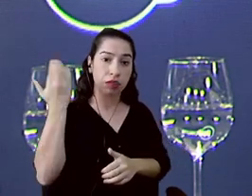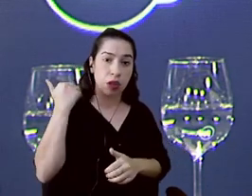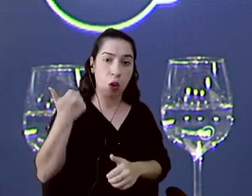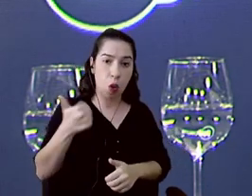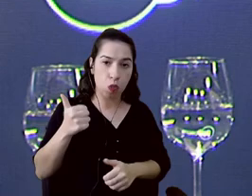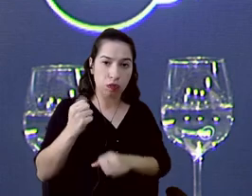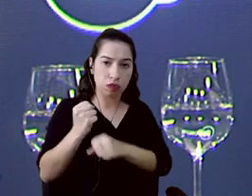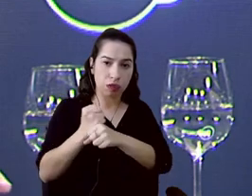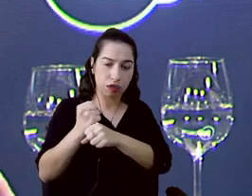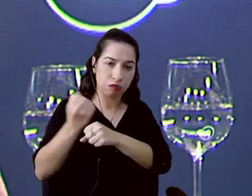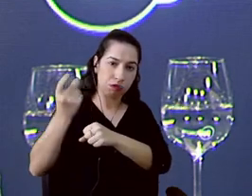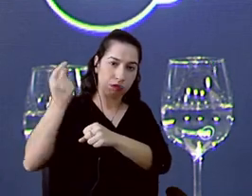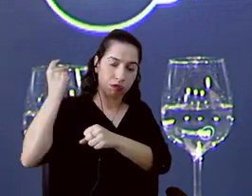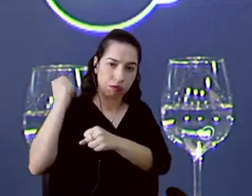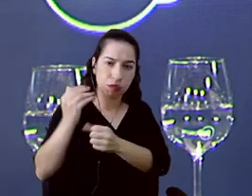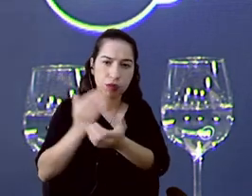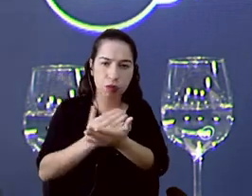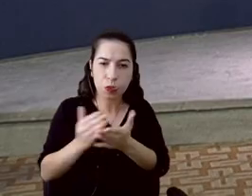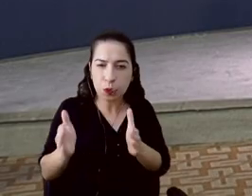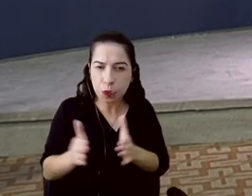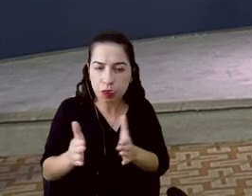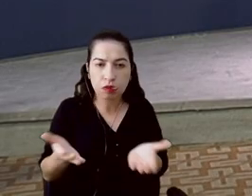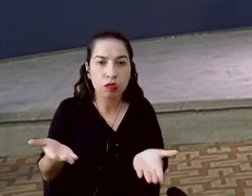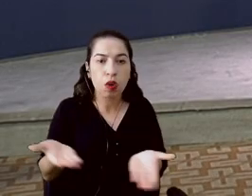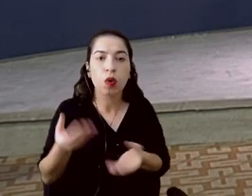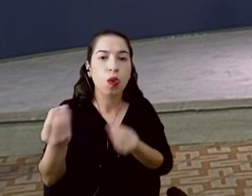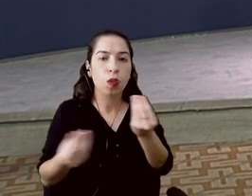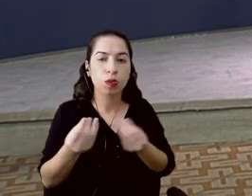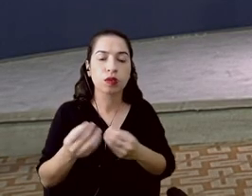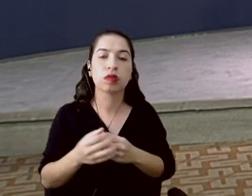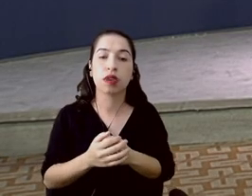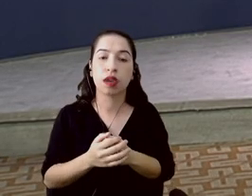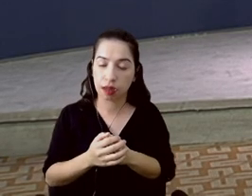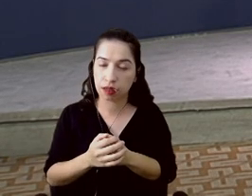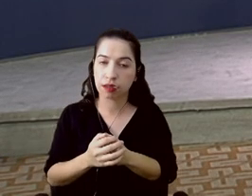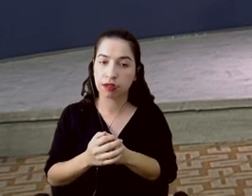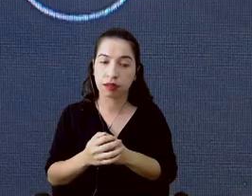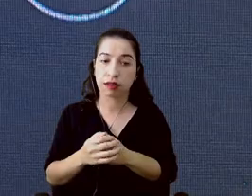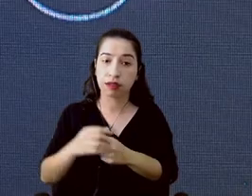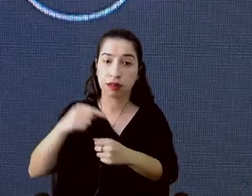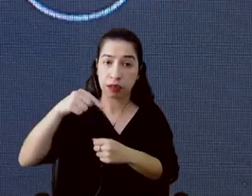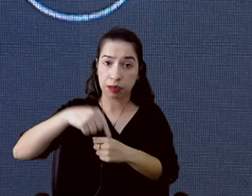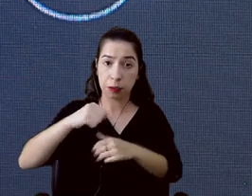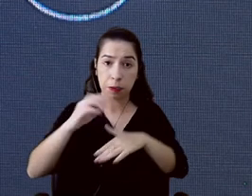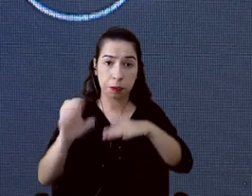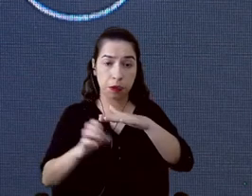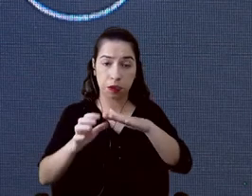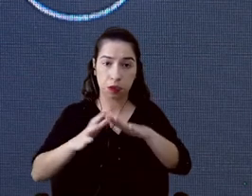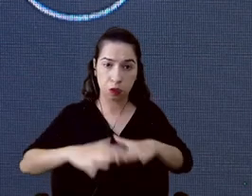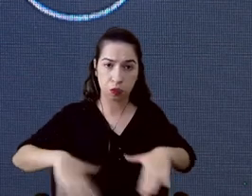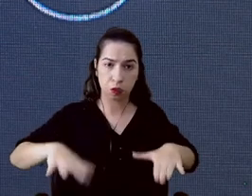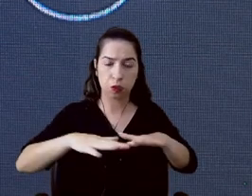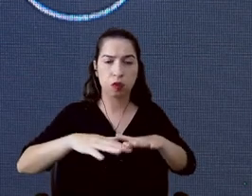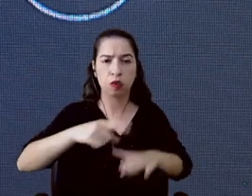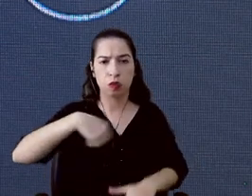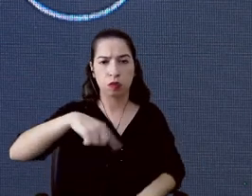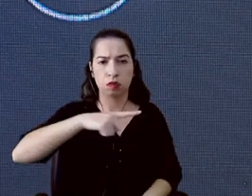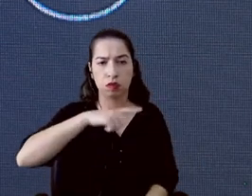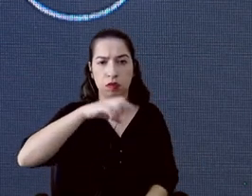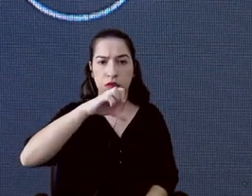né como é que tá hoje sim e bem que saiu todo nas empresas do grupo nós temos 900